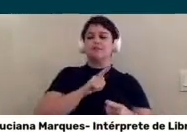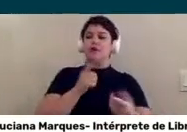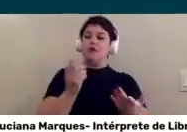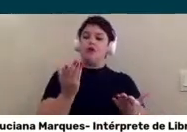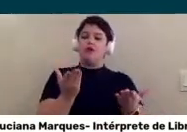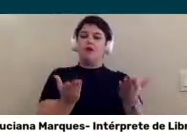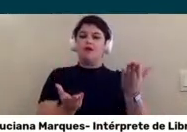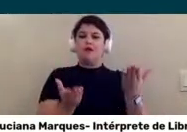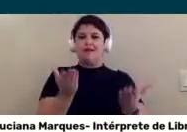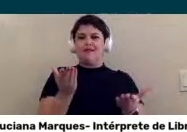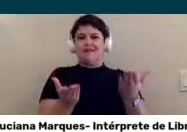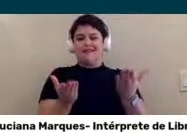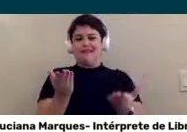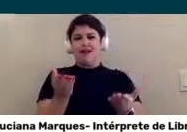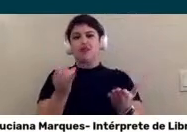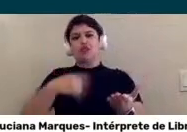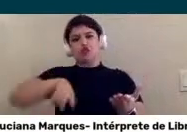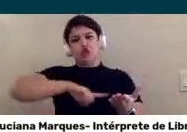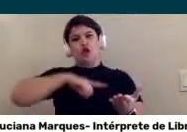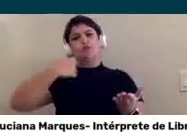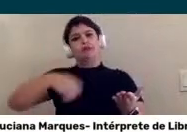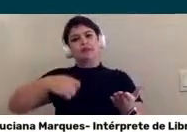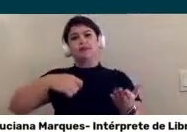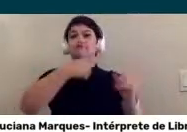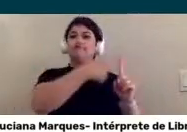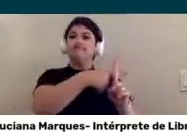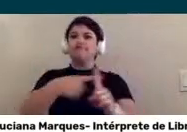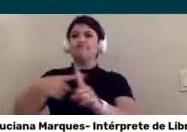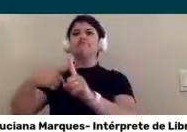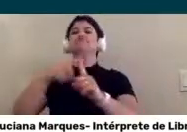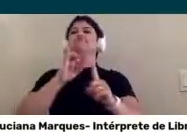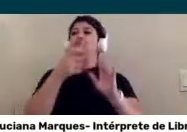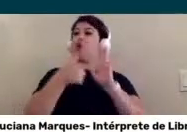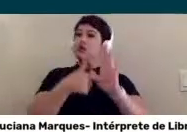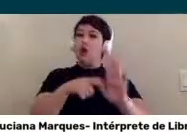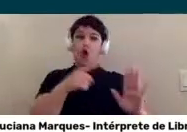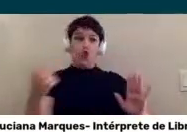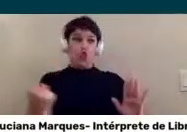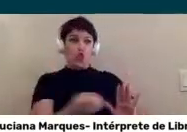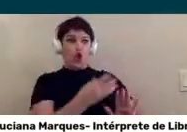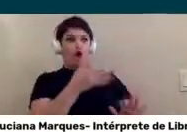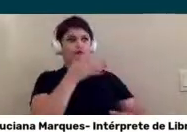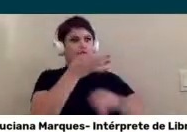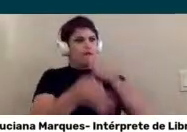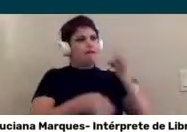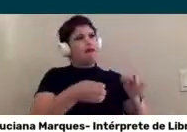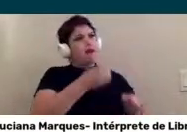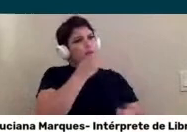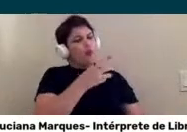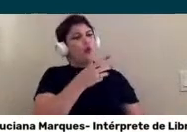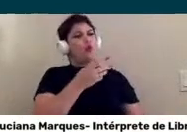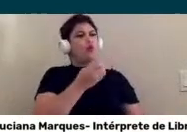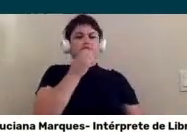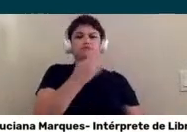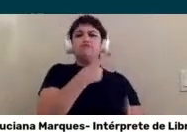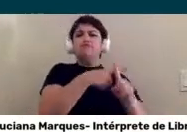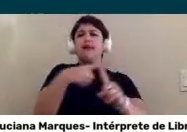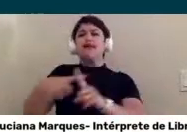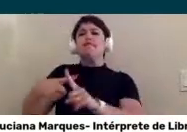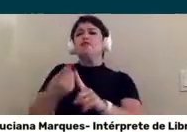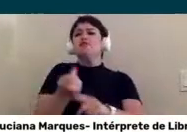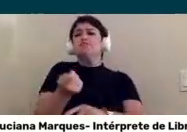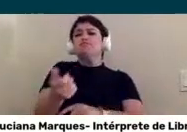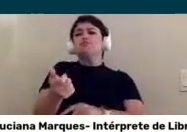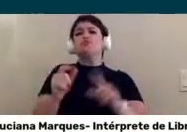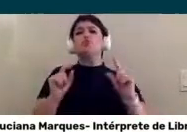contrabalanceá-las. Então a gente precisa de benefício, né? A gente tem que mostrar que as nossas novas soluções valem a pena. Que tipo de benefícios? Tem